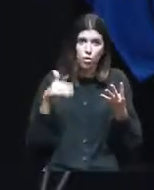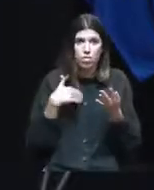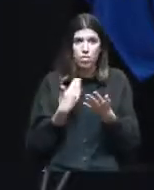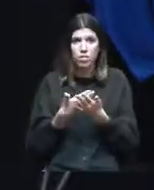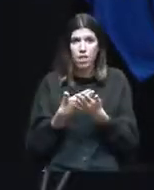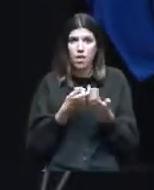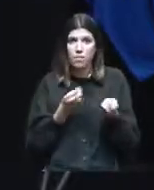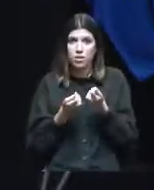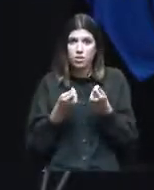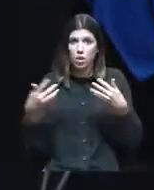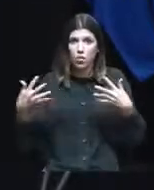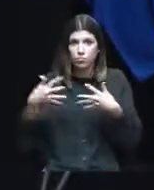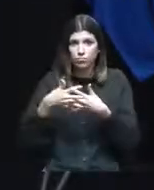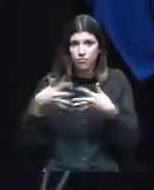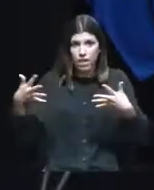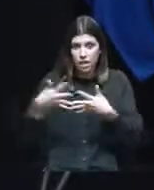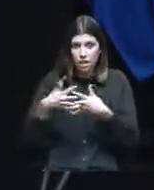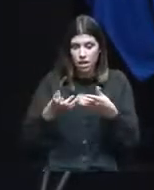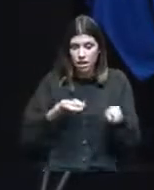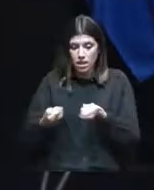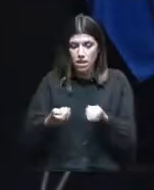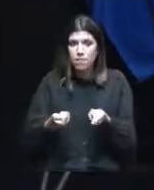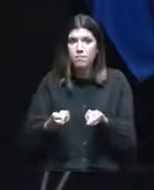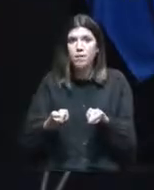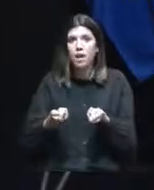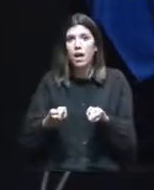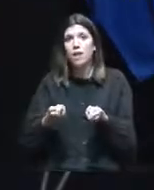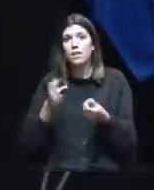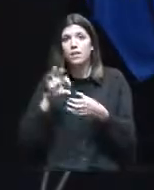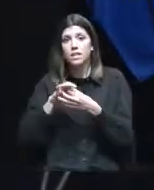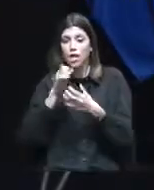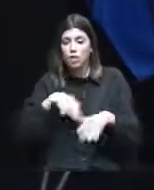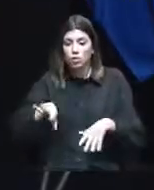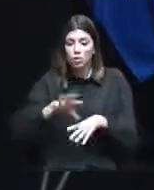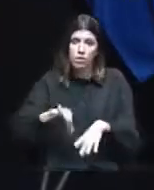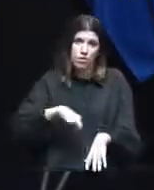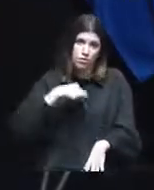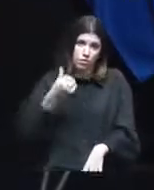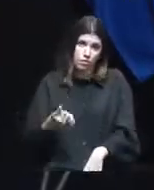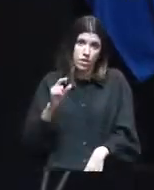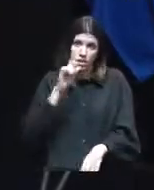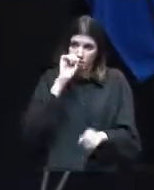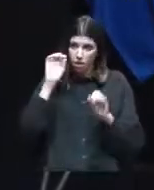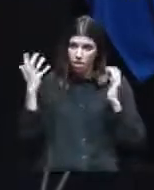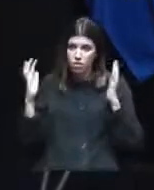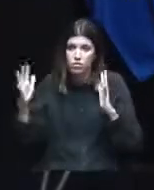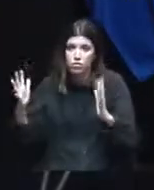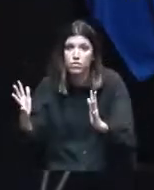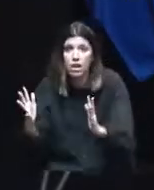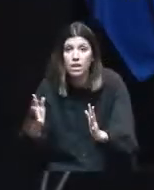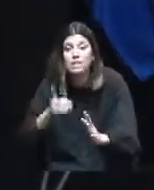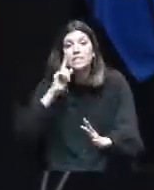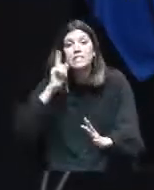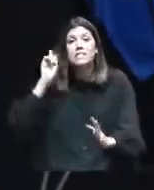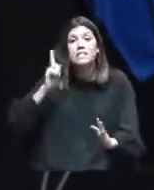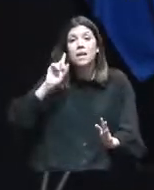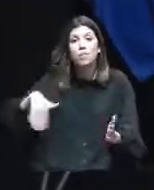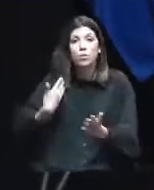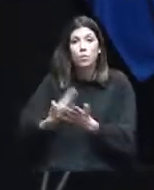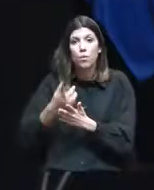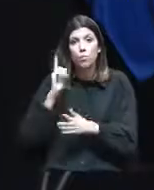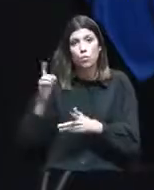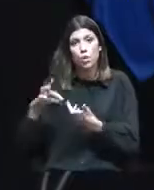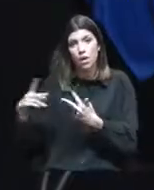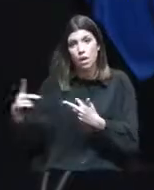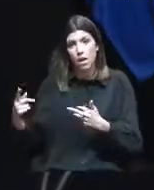gestão integrada e equilibrada e um desenvolvimento harmonioso dos espaços verdes e das árvores de alinhamento. E para tal, propomos que a Câmara